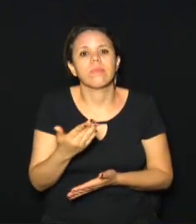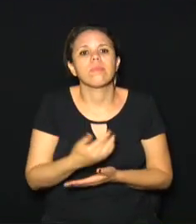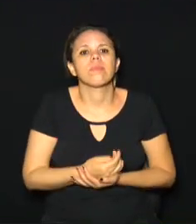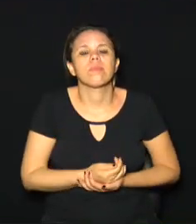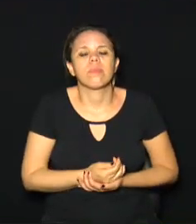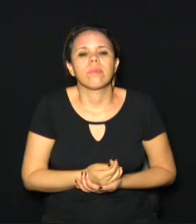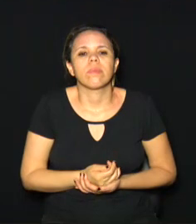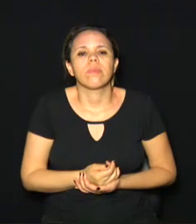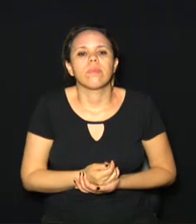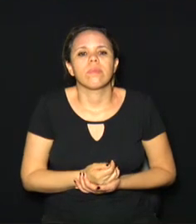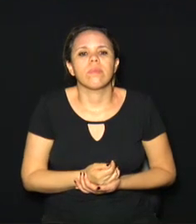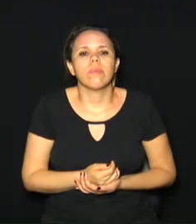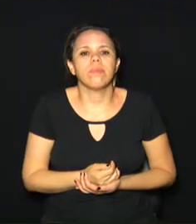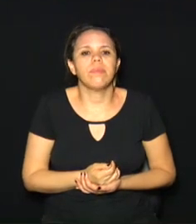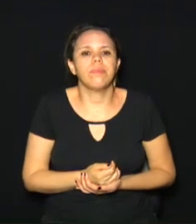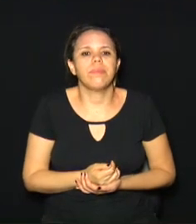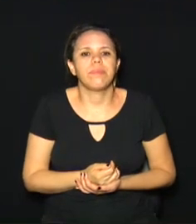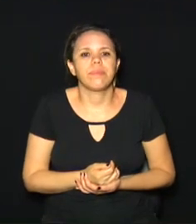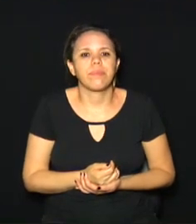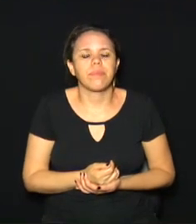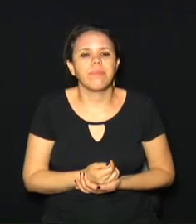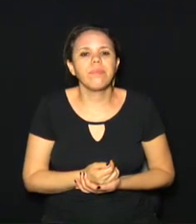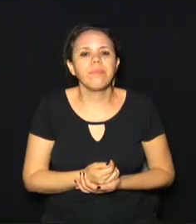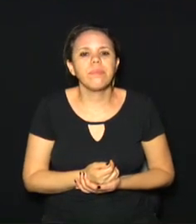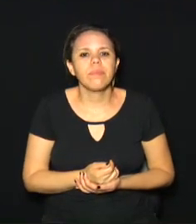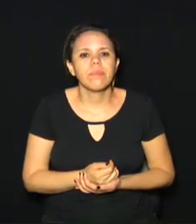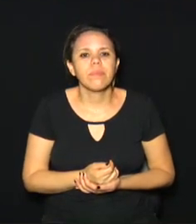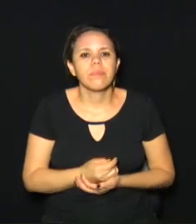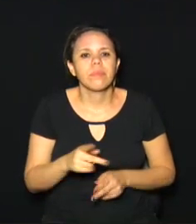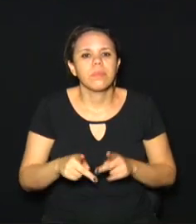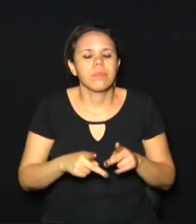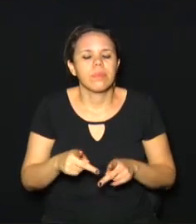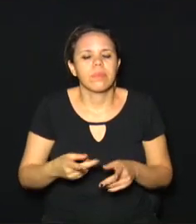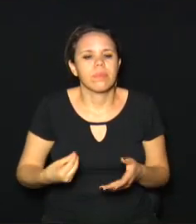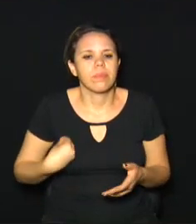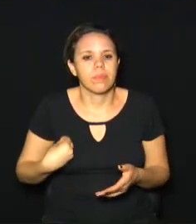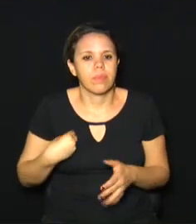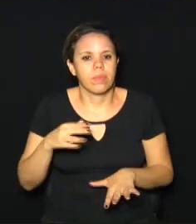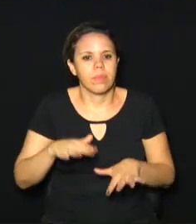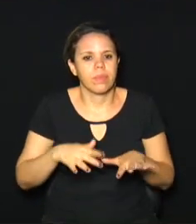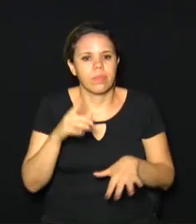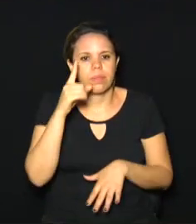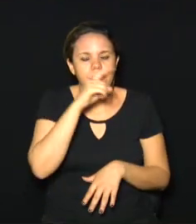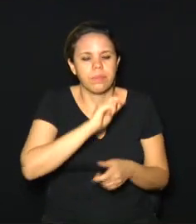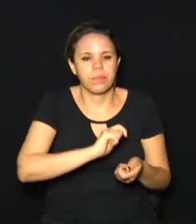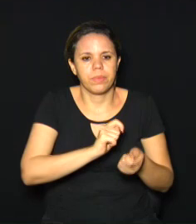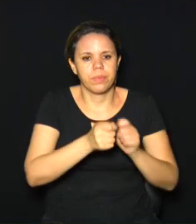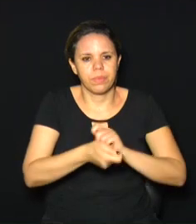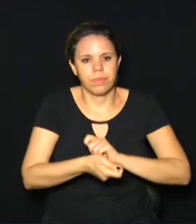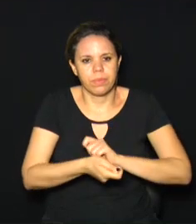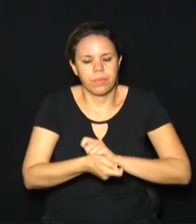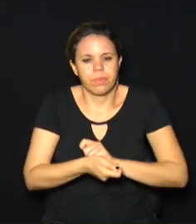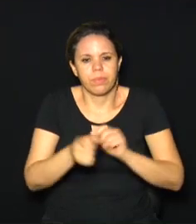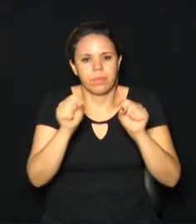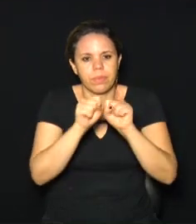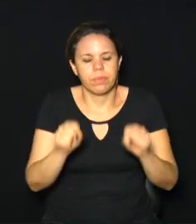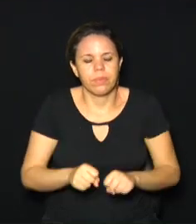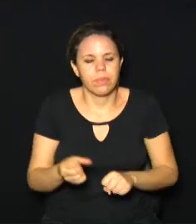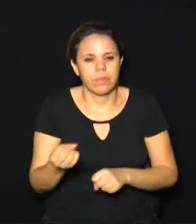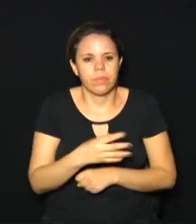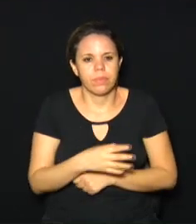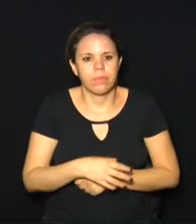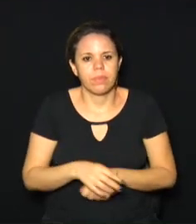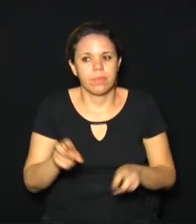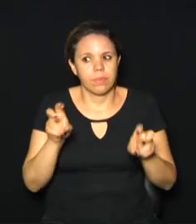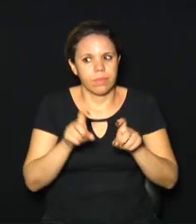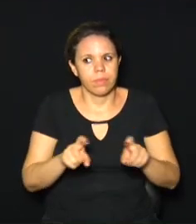presença, né, física, né, e é muito difícil a adaptação a um sistema novo, né,